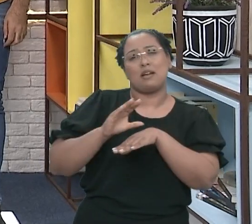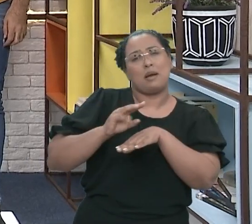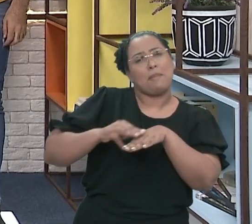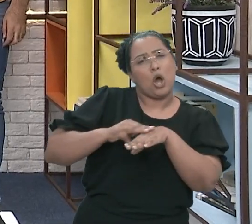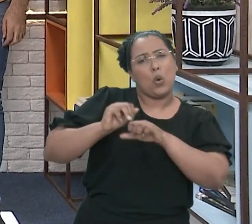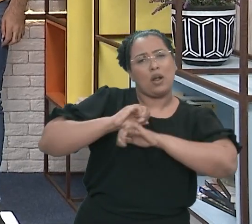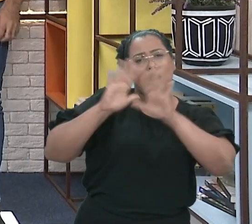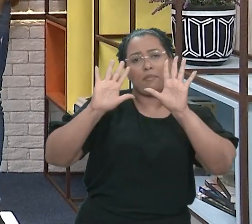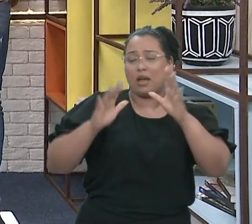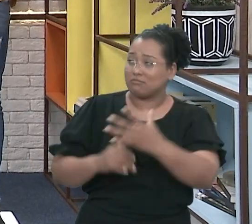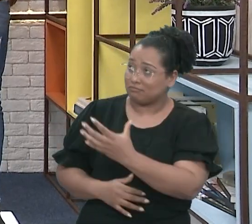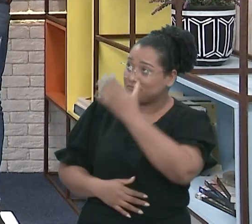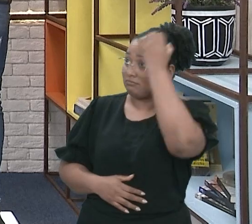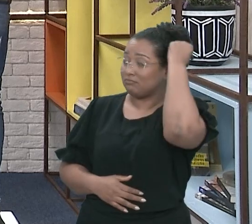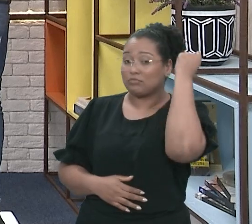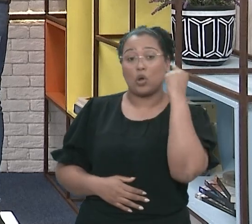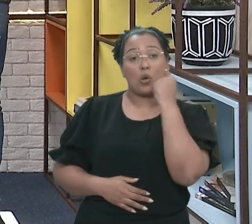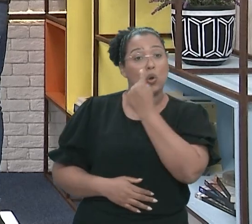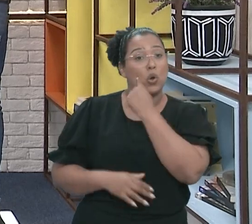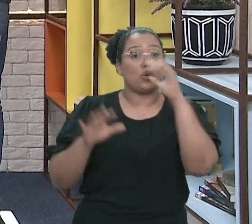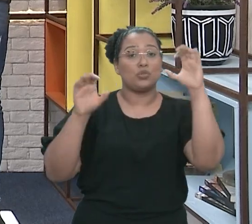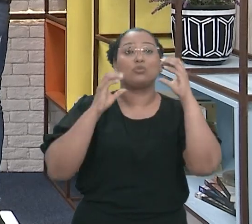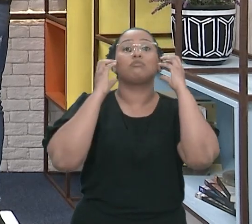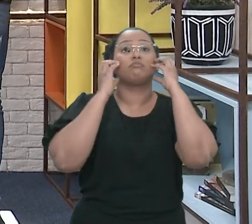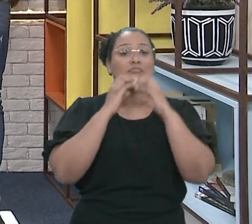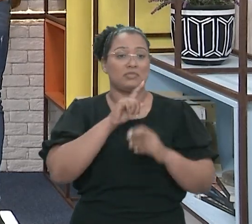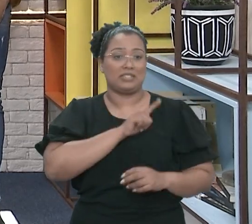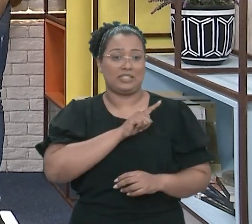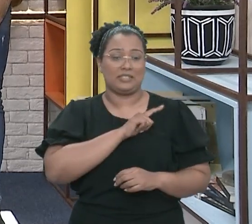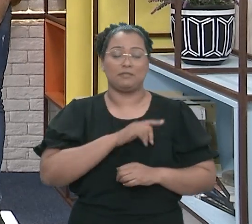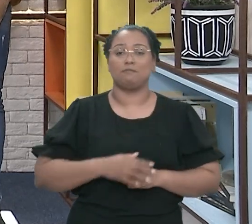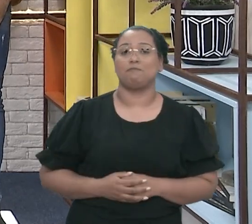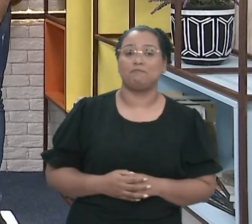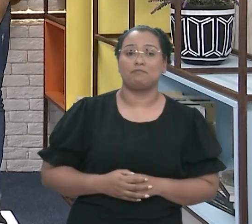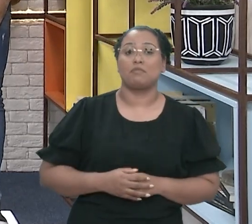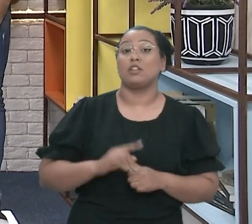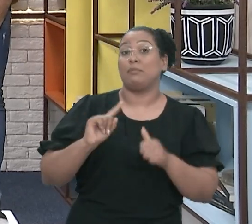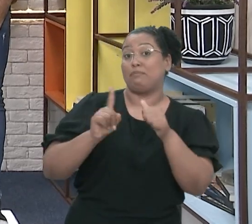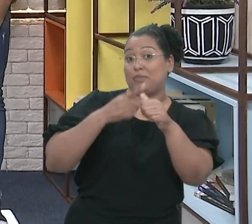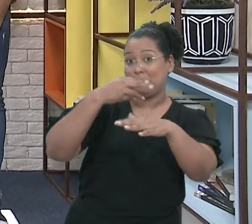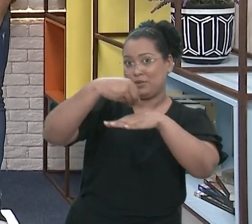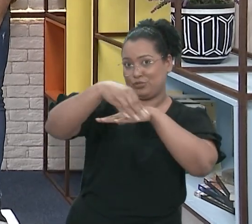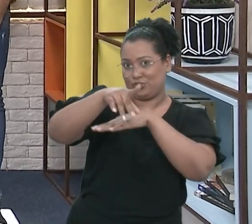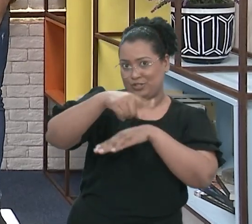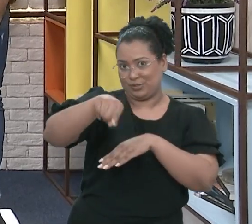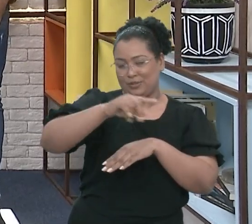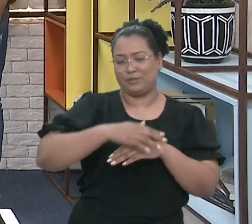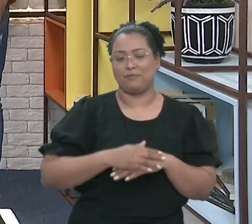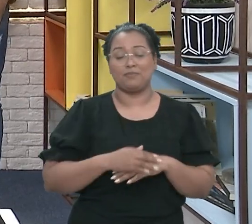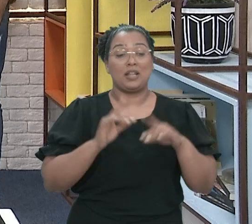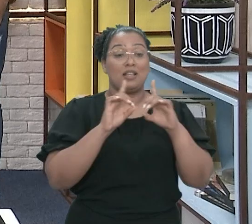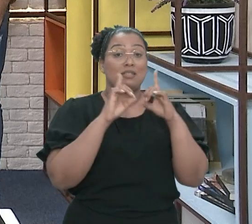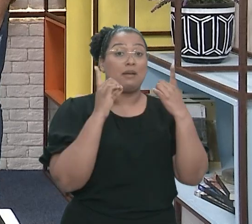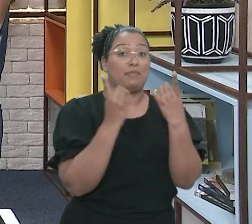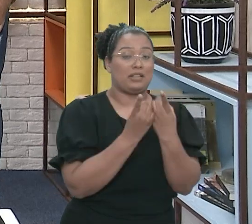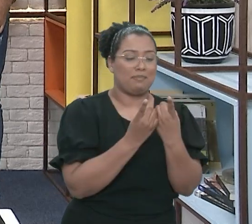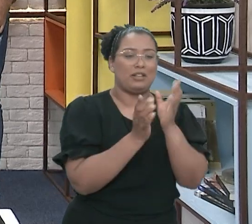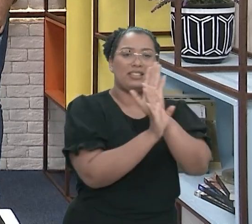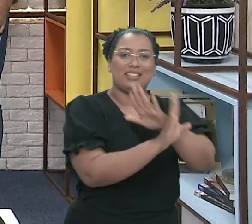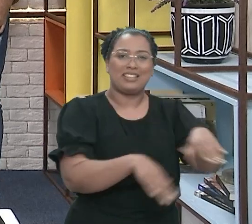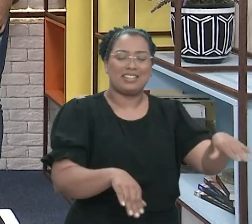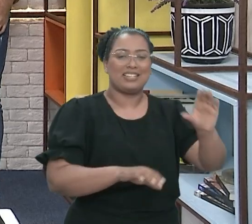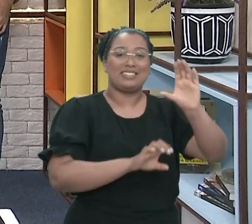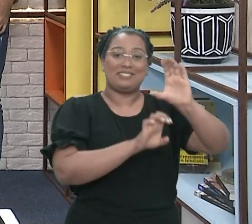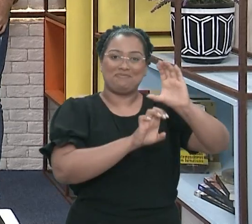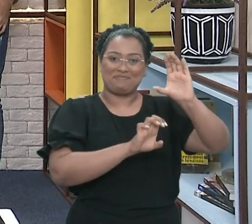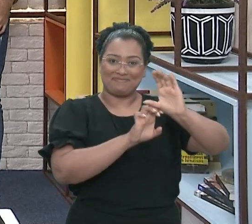coque. E também olhos escuros e eu uso barba. Bom, para a nossa primeira dica de hoje é que o Departamento de Educação Infantil